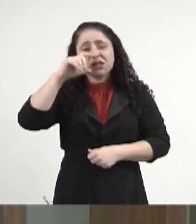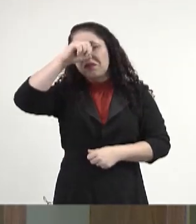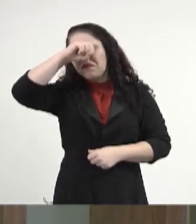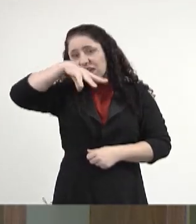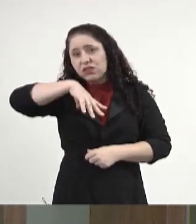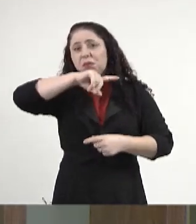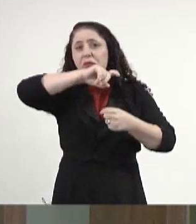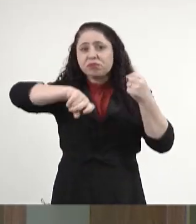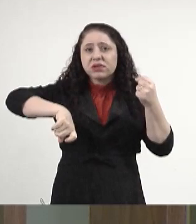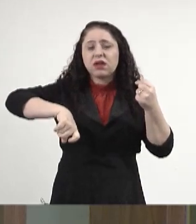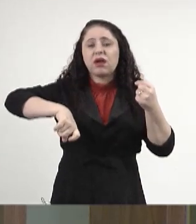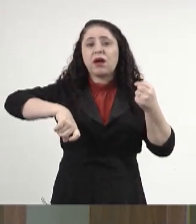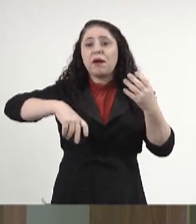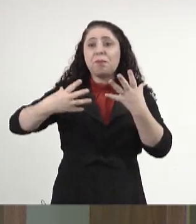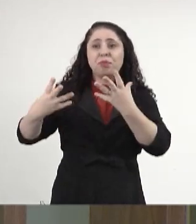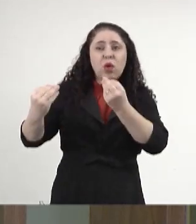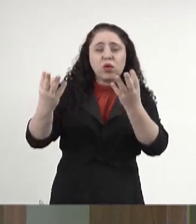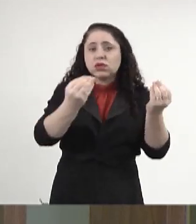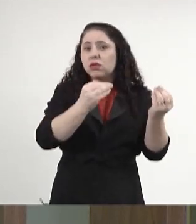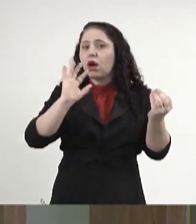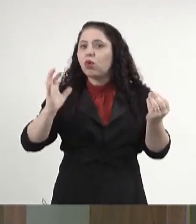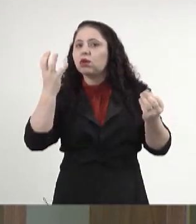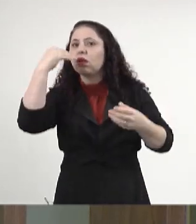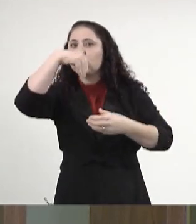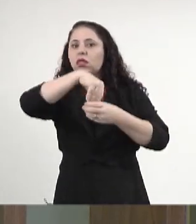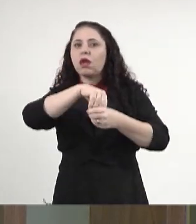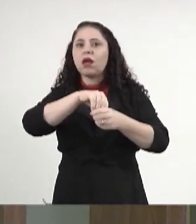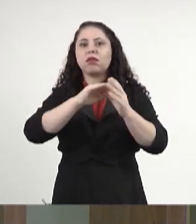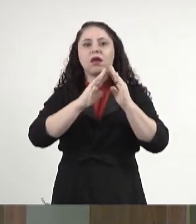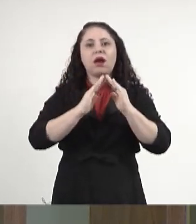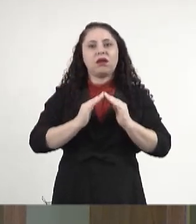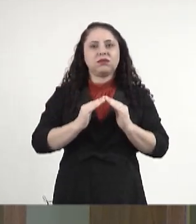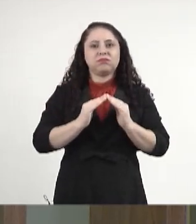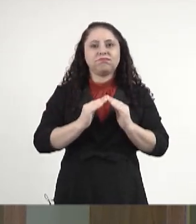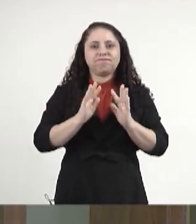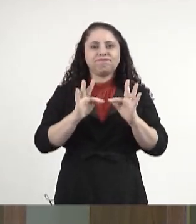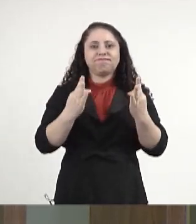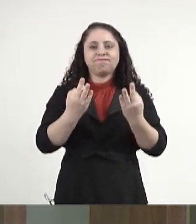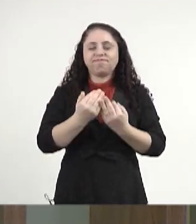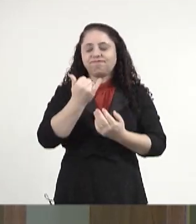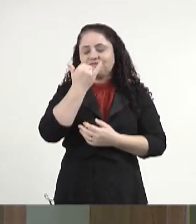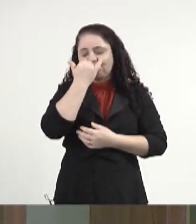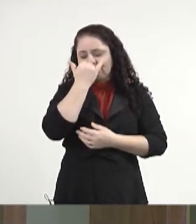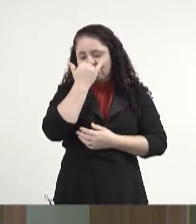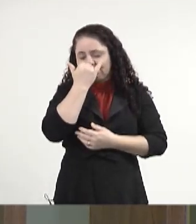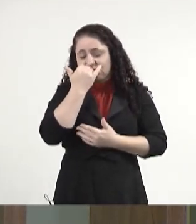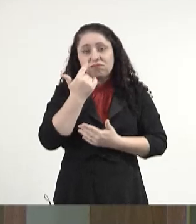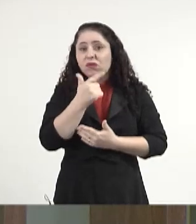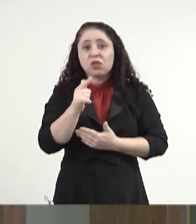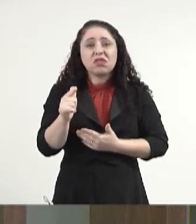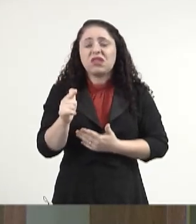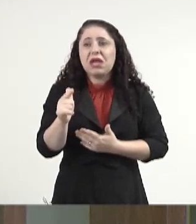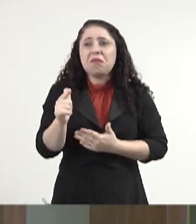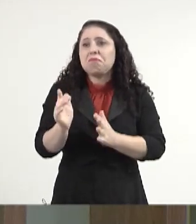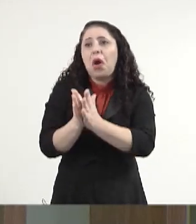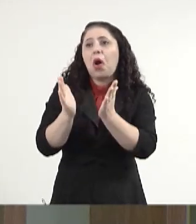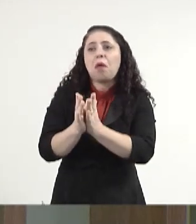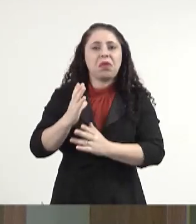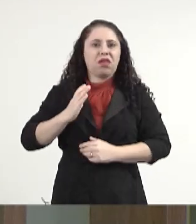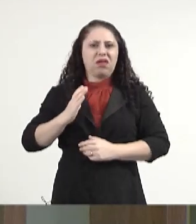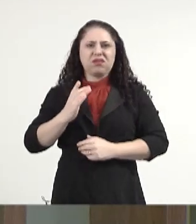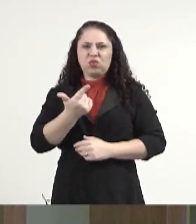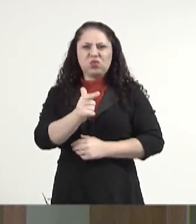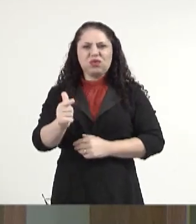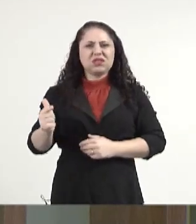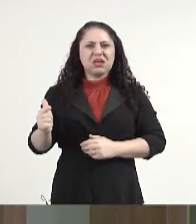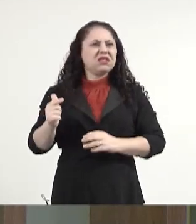desses crimes. Muitos desses crimes são cometidos no ambiente familiar, infelizmente. Não há classe social, não tem